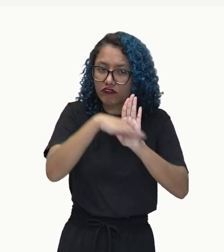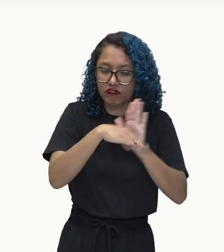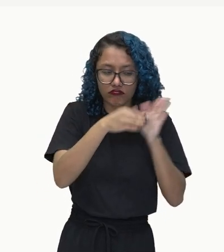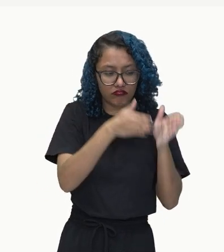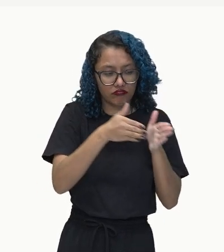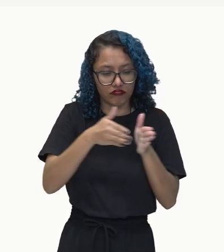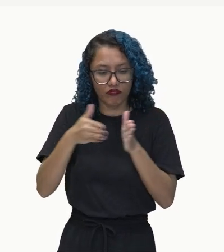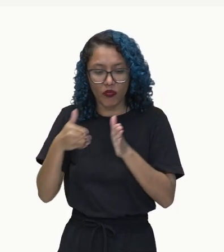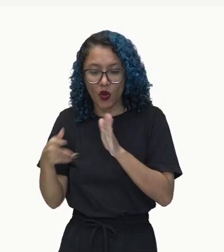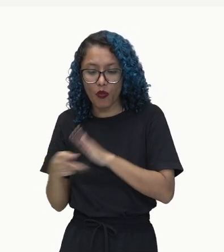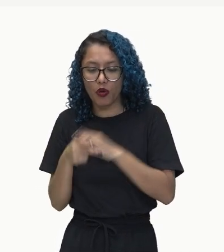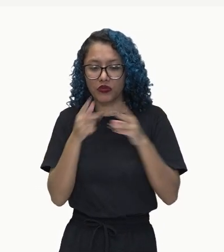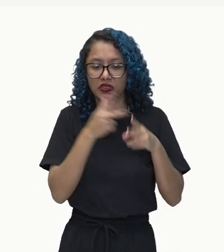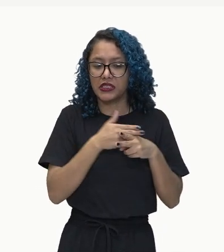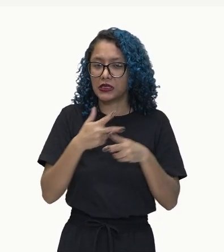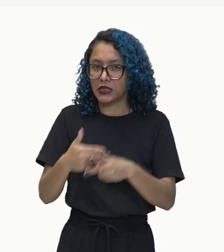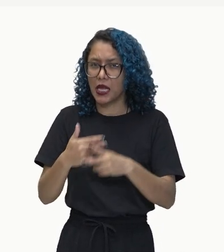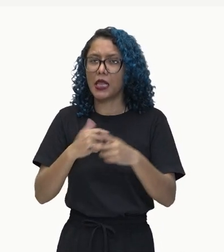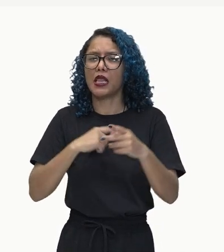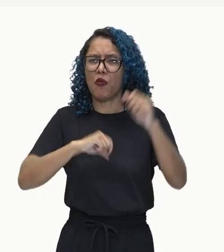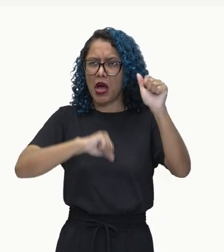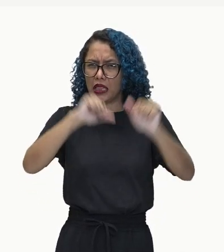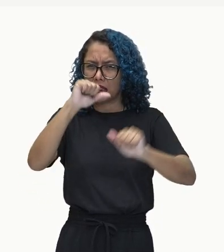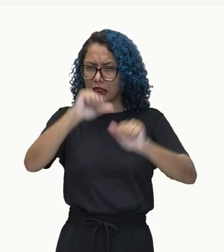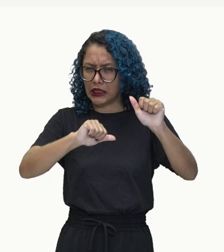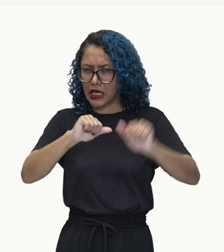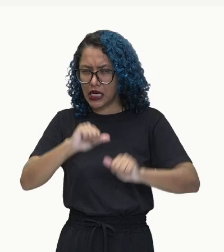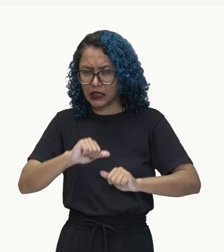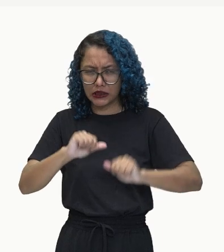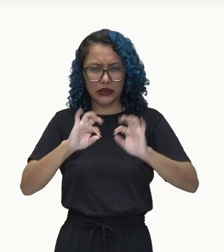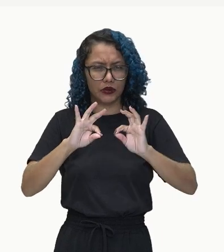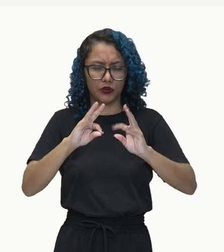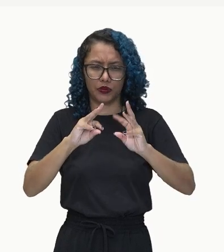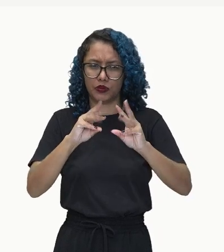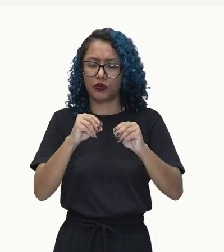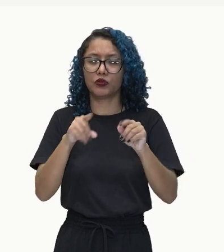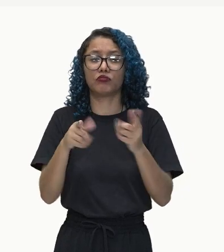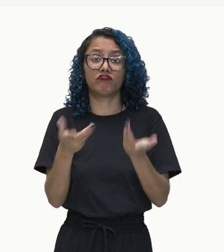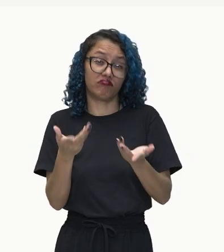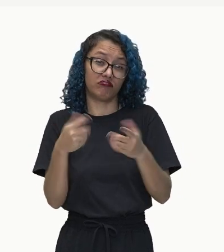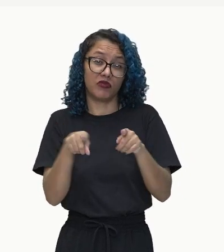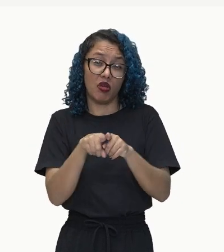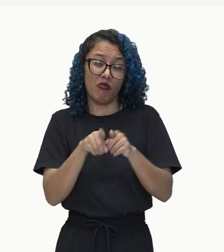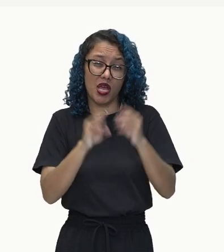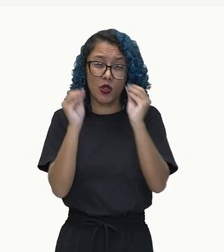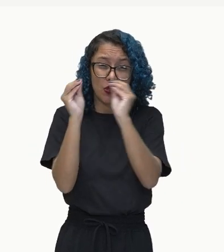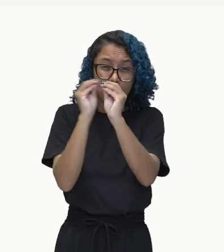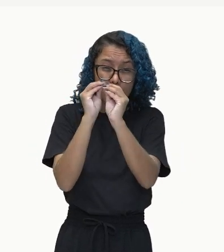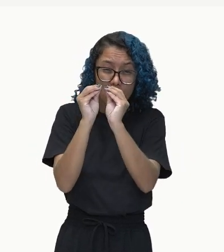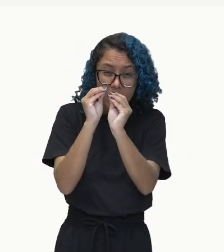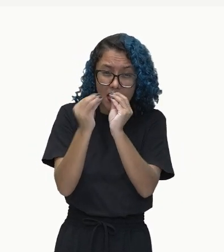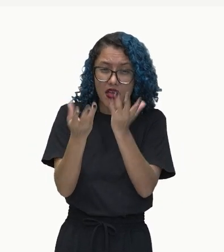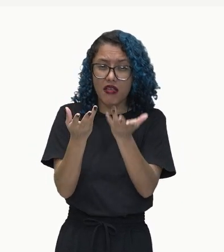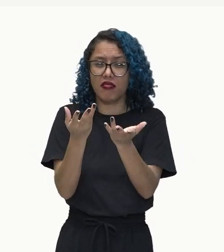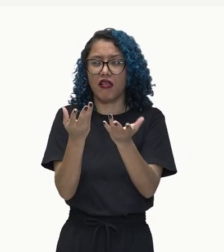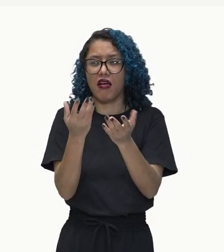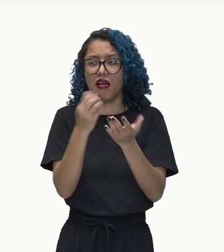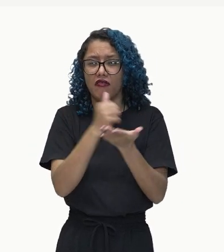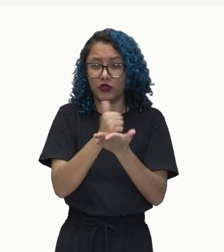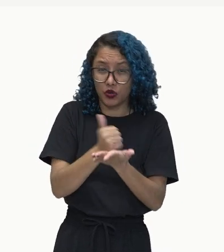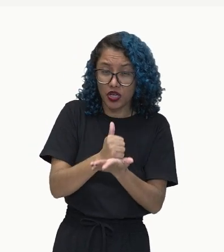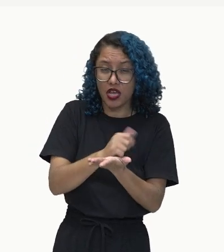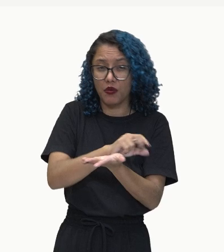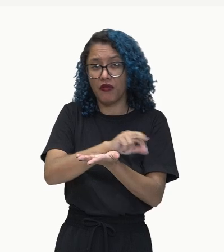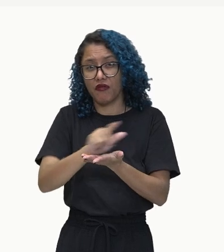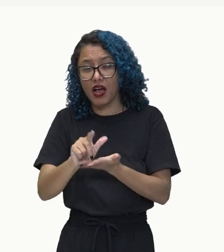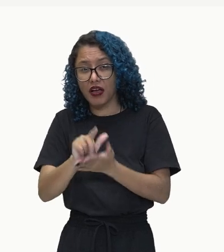há toda ali uma análise. Novelas, videogames e outros produtos, né? Em geral, são publicados em